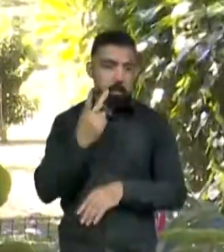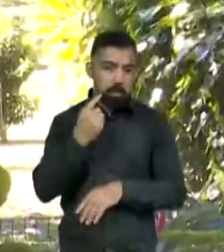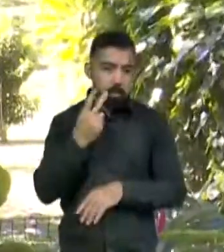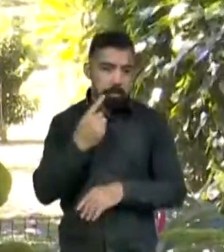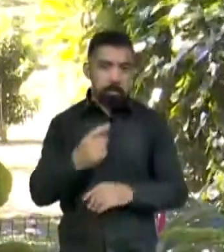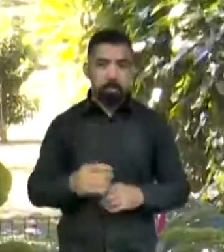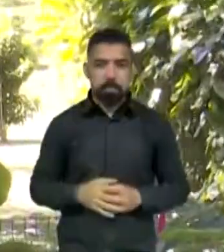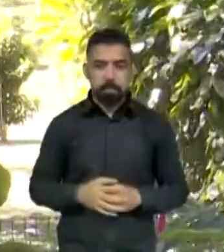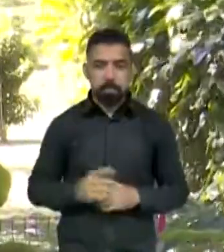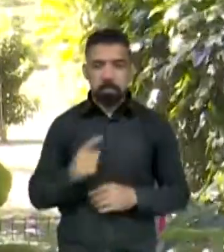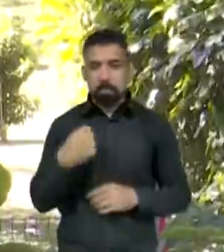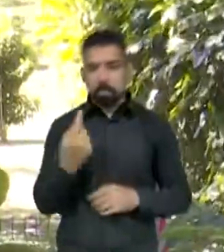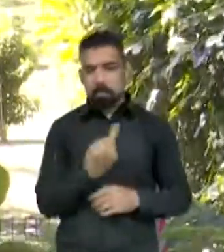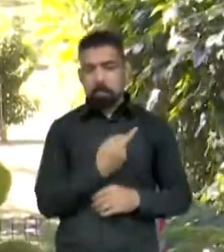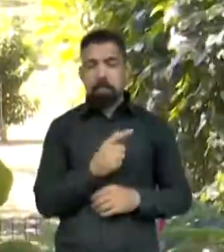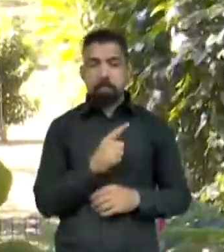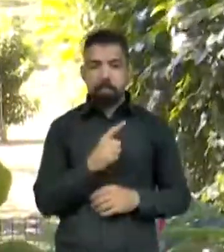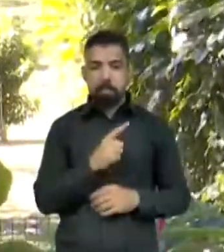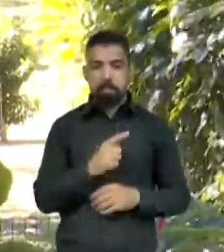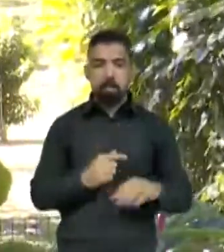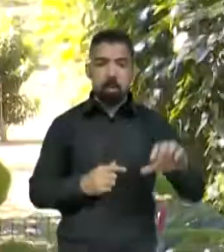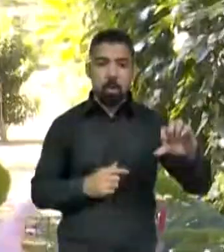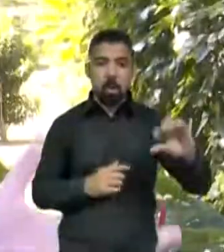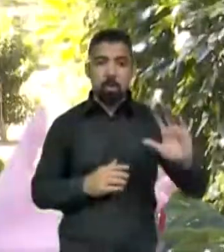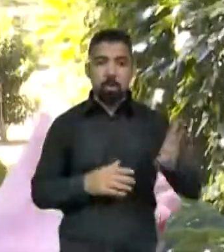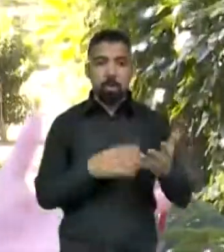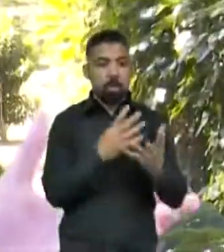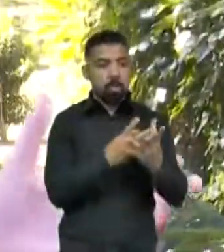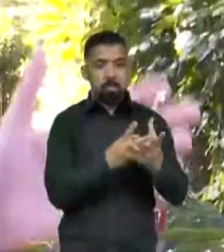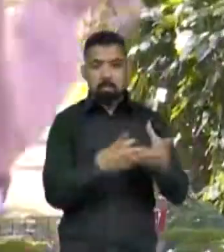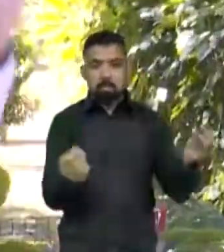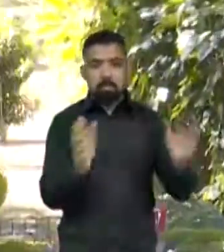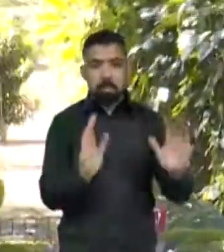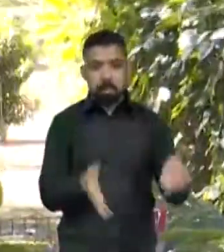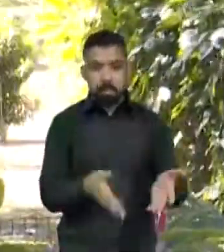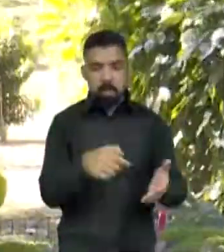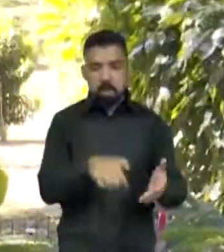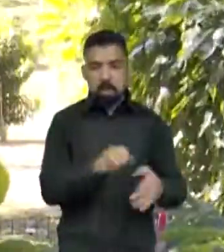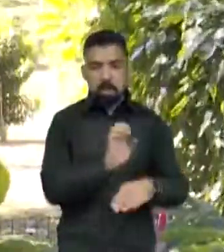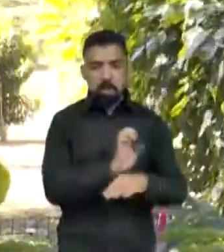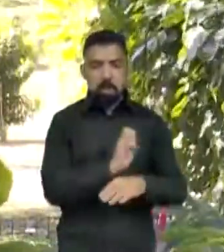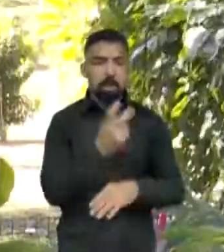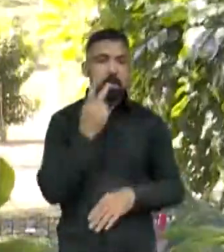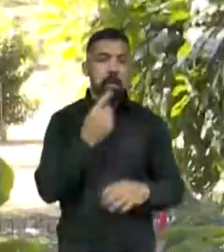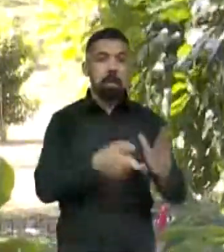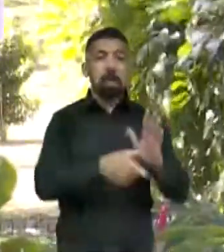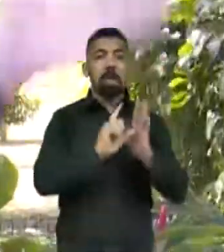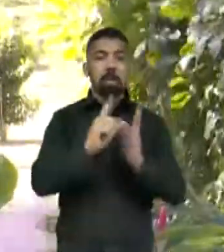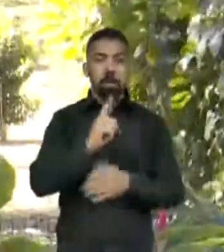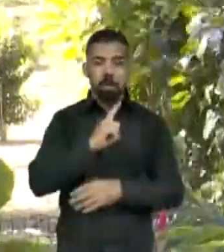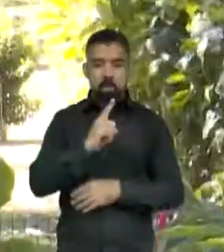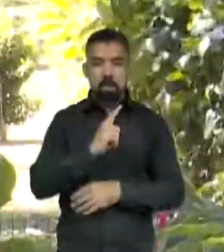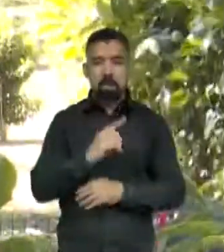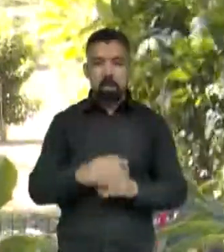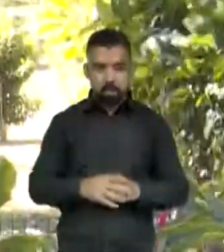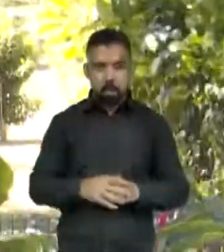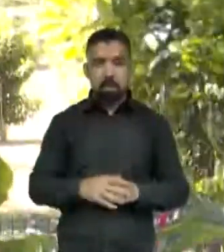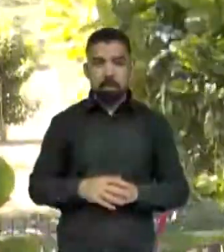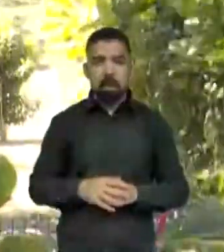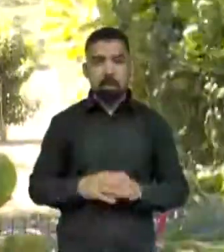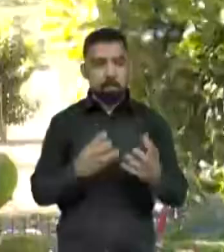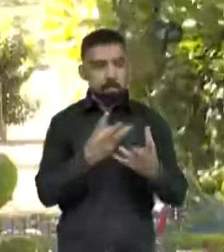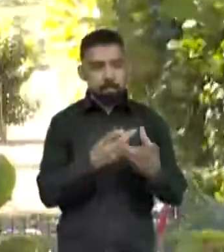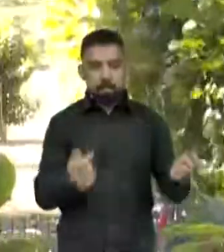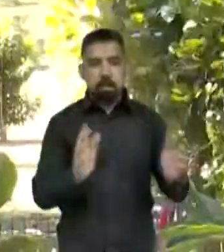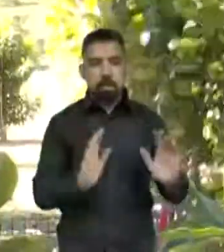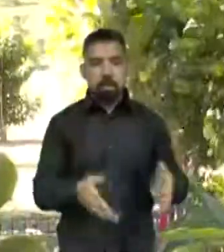nós temos 9 que já desapareceram do território. Espécies que a gente considera como regionalmente extintas.